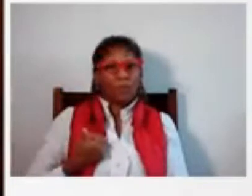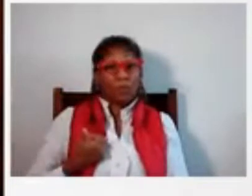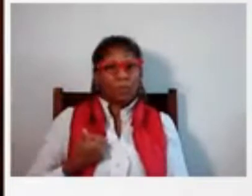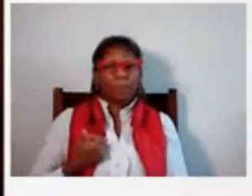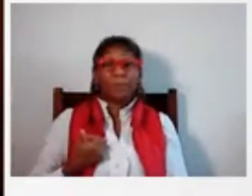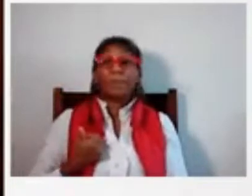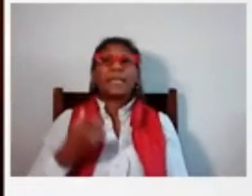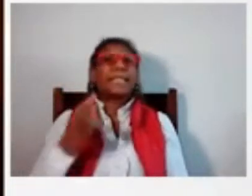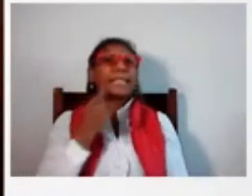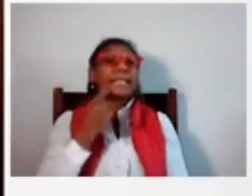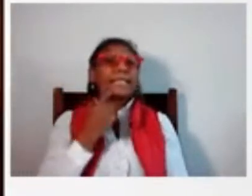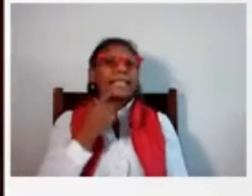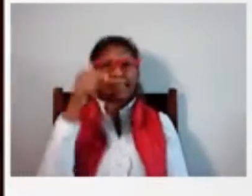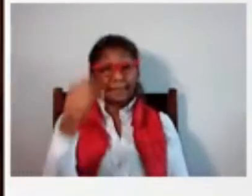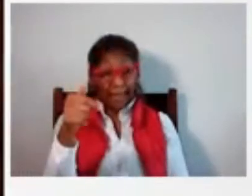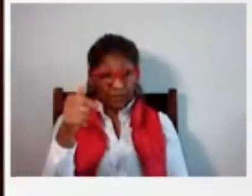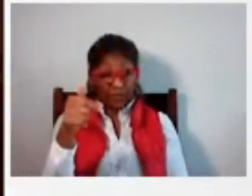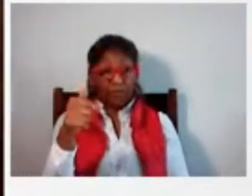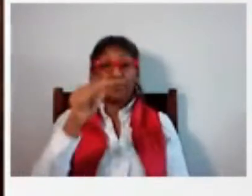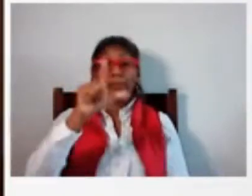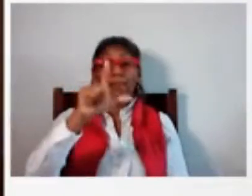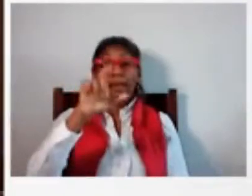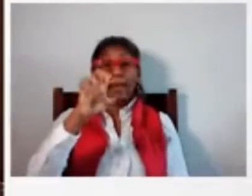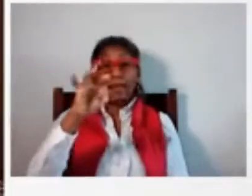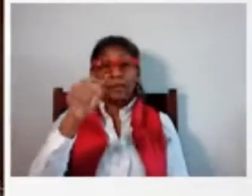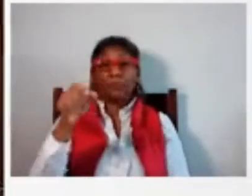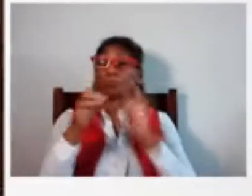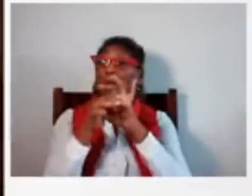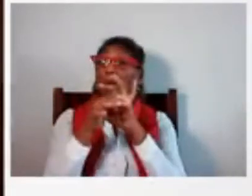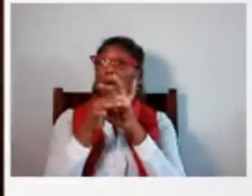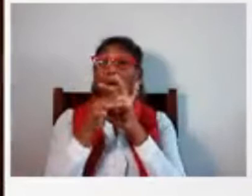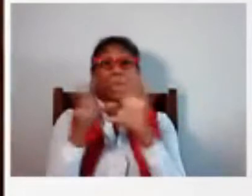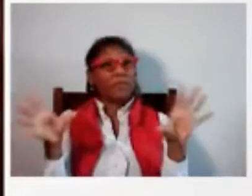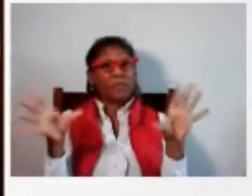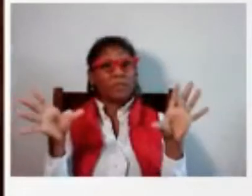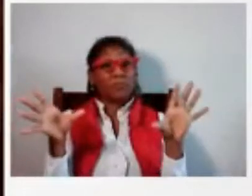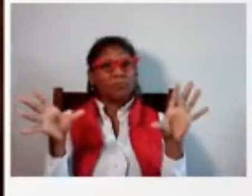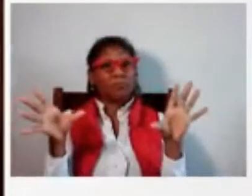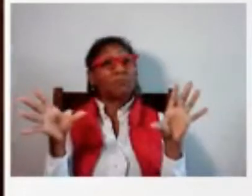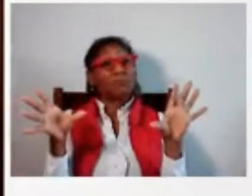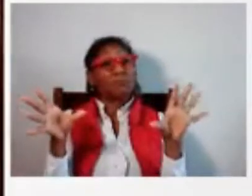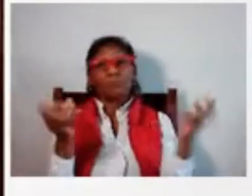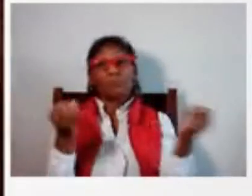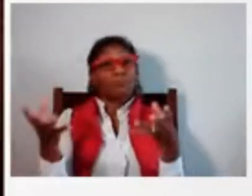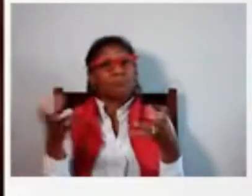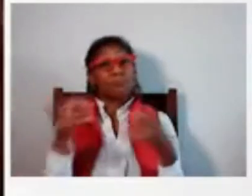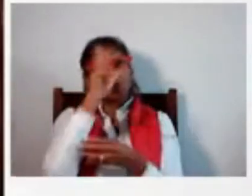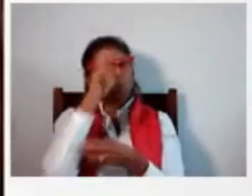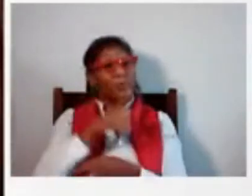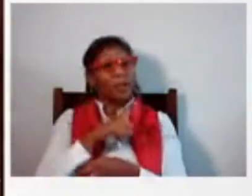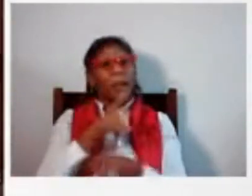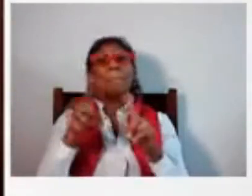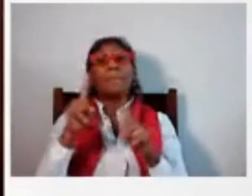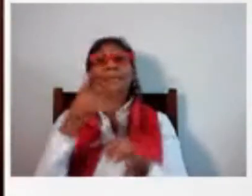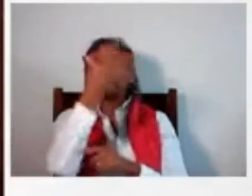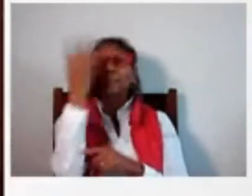7 leitos estavam já disponíveis e não tinham sido inseridos no sistema. Com a inserção